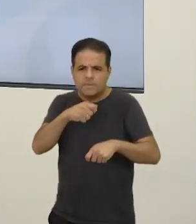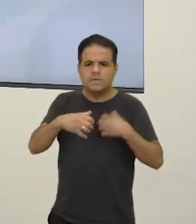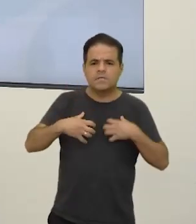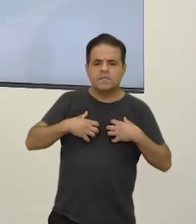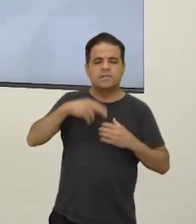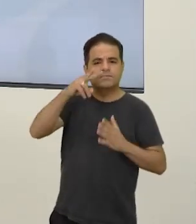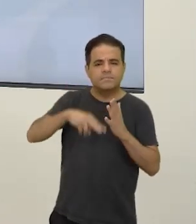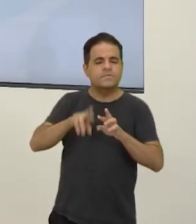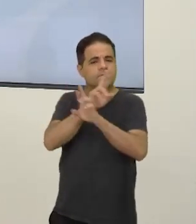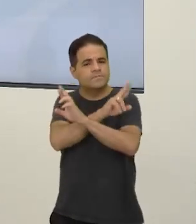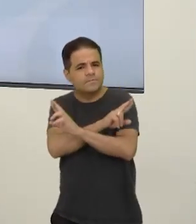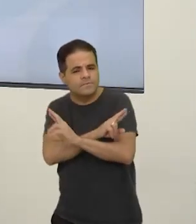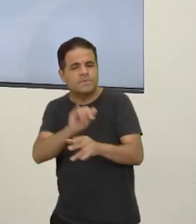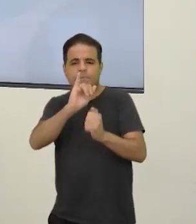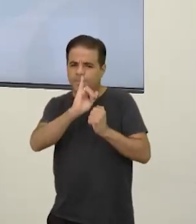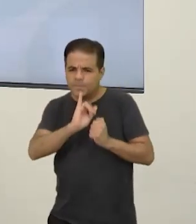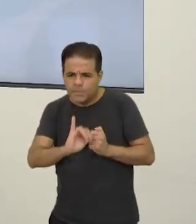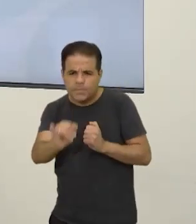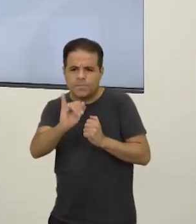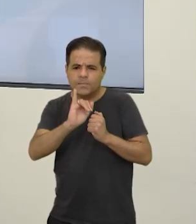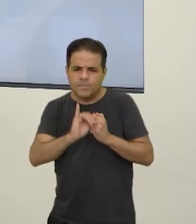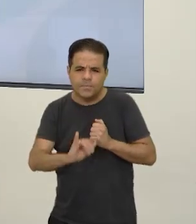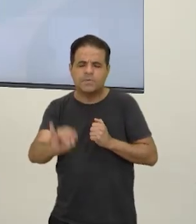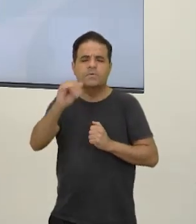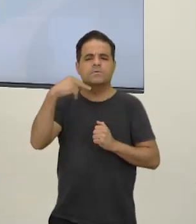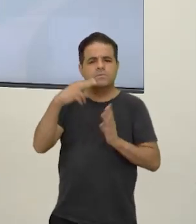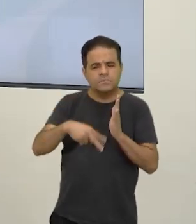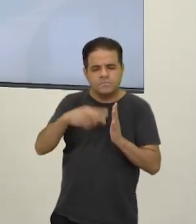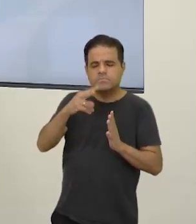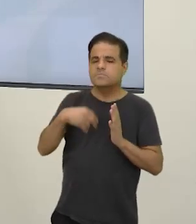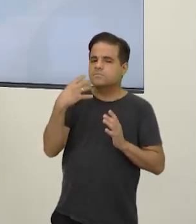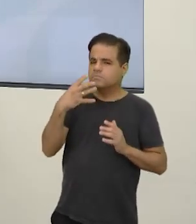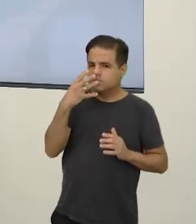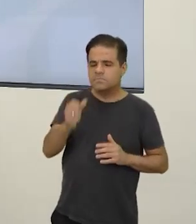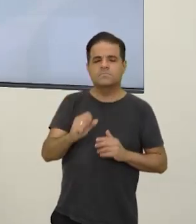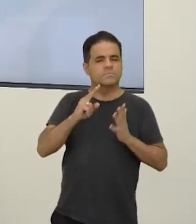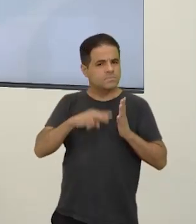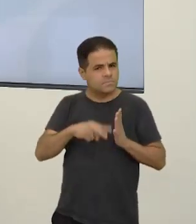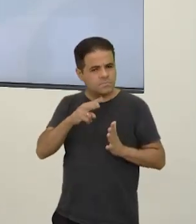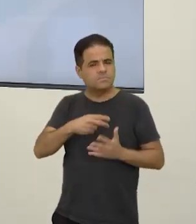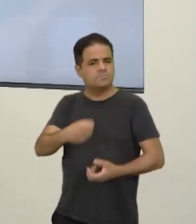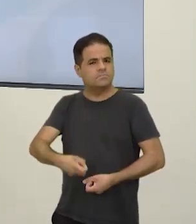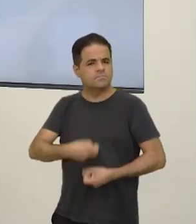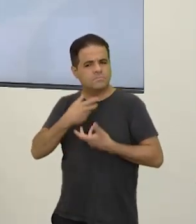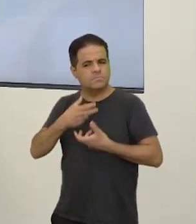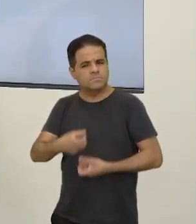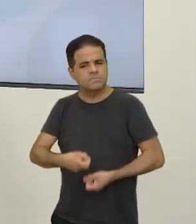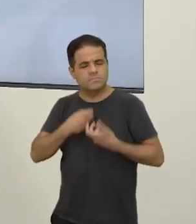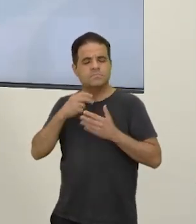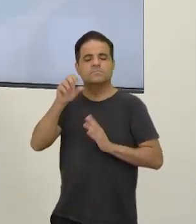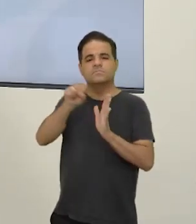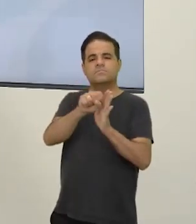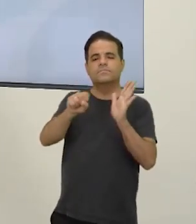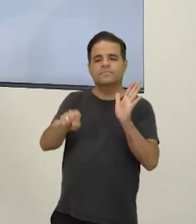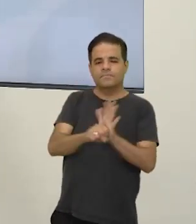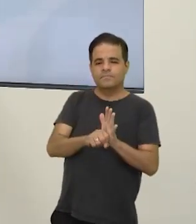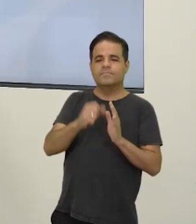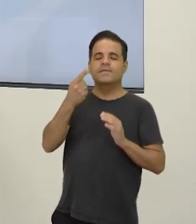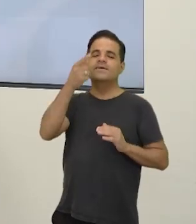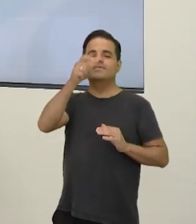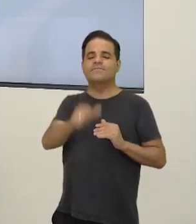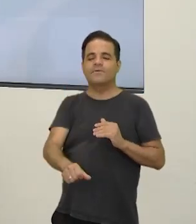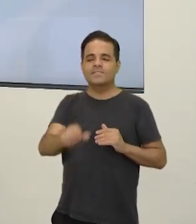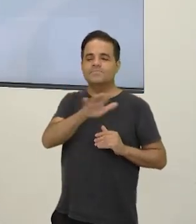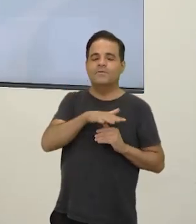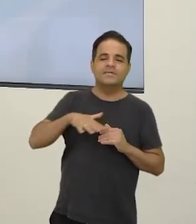um texto narrativo de um texto dissertativo. Ler um romance não é igual a ler uma poesia. Ler um romance do século XIX é diferente de